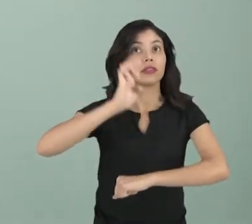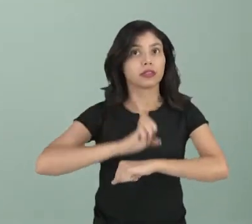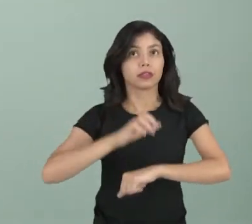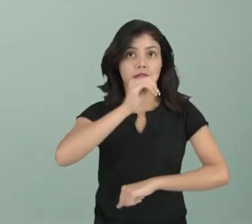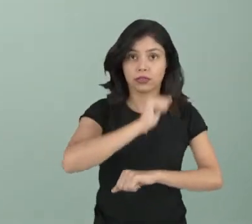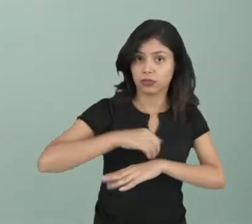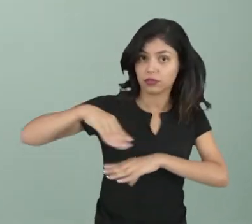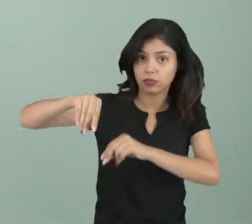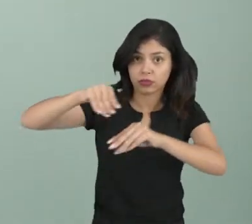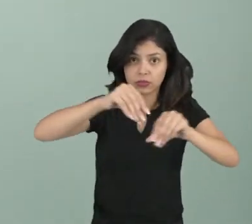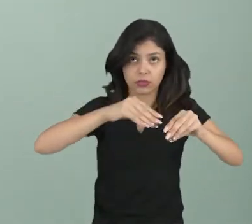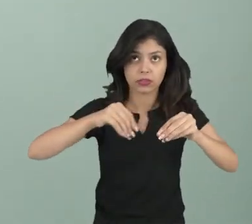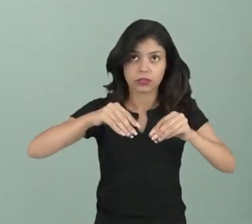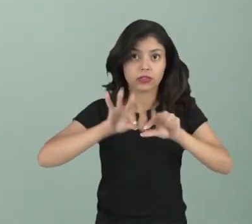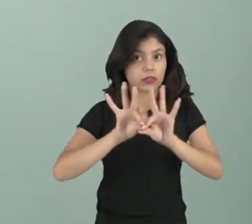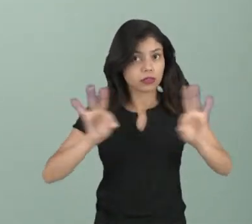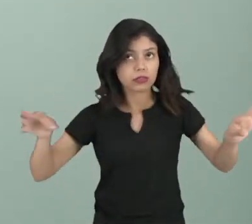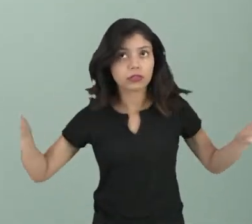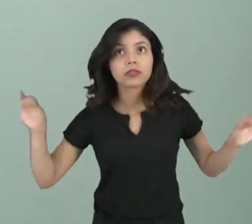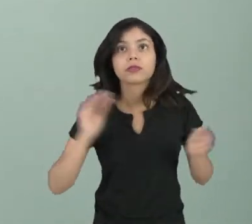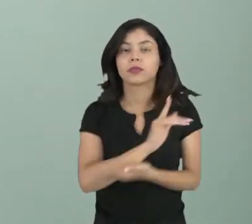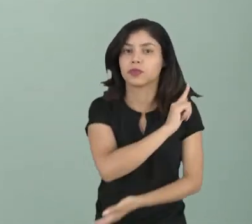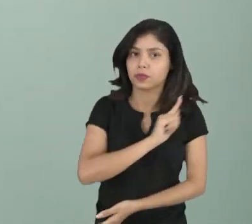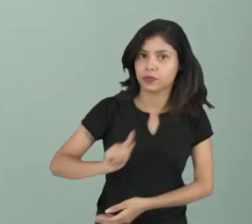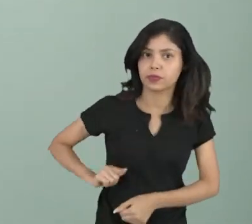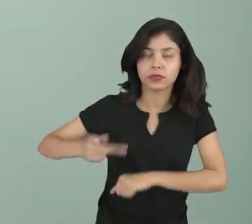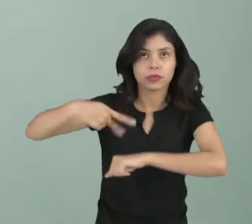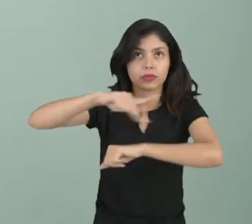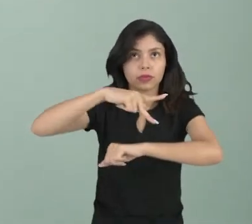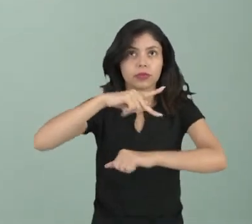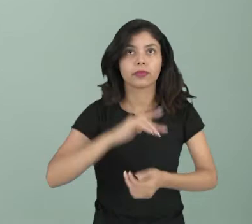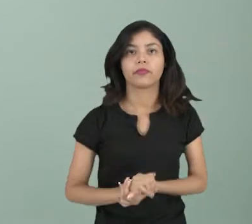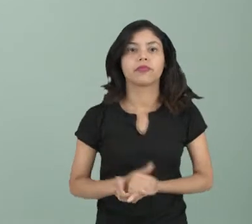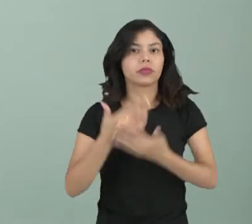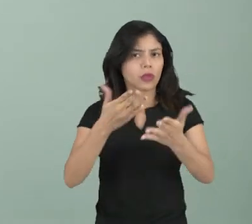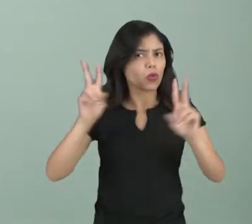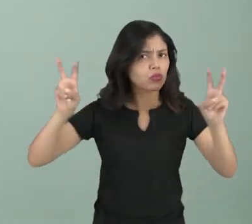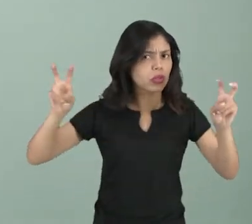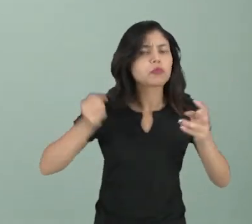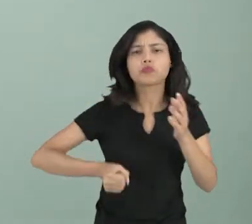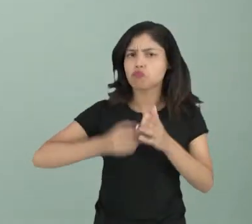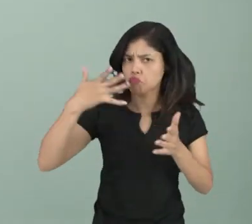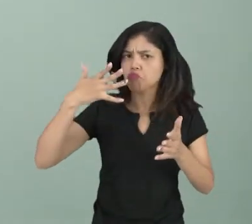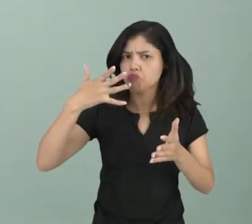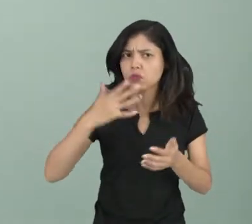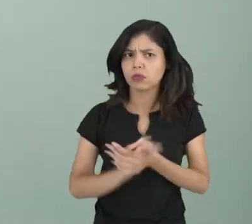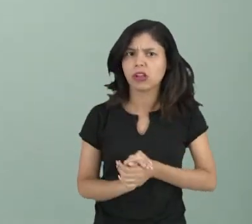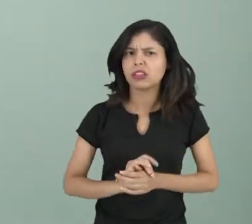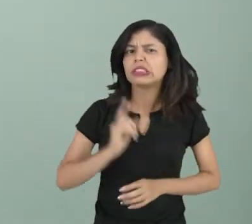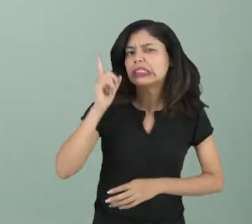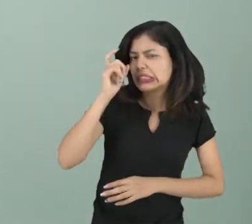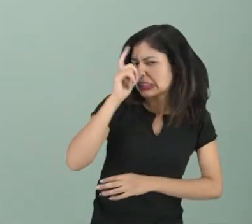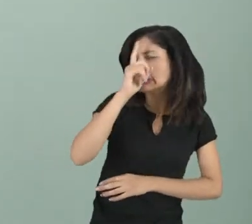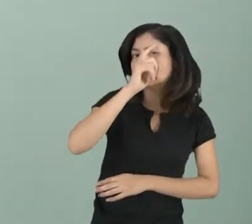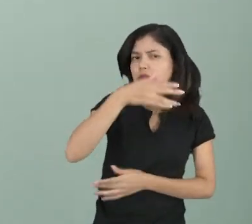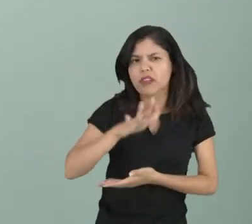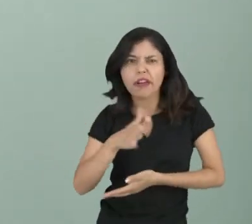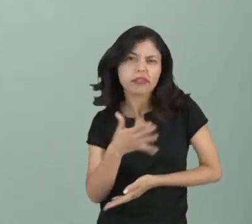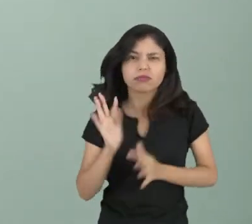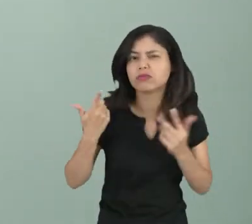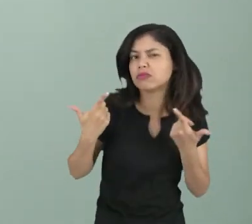estado-nação território governo e país é um tema que muita das vezes é um tanto complicado